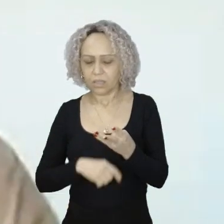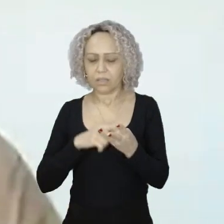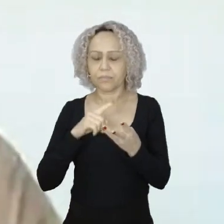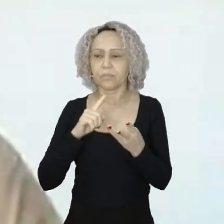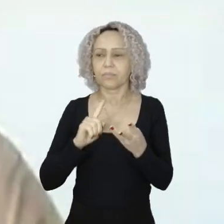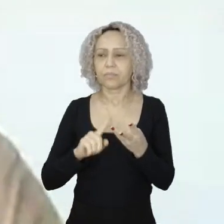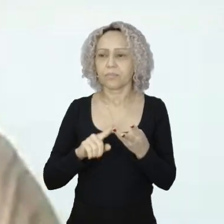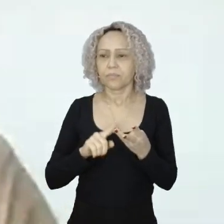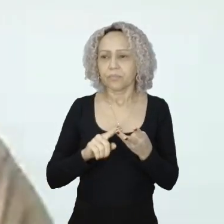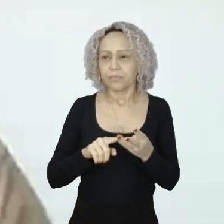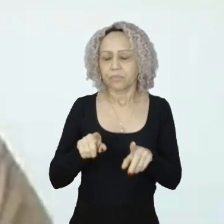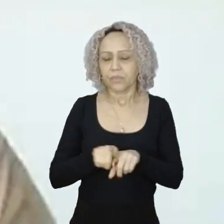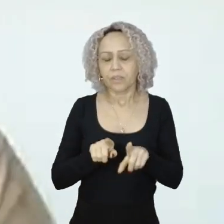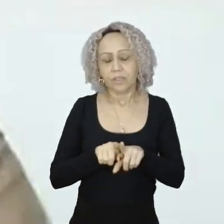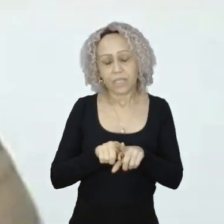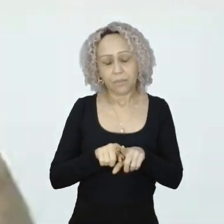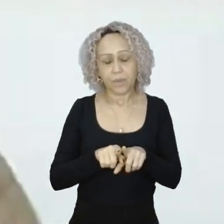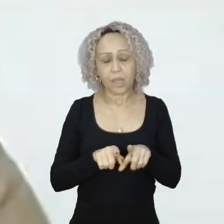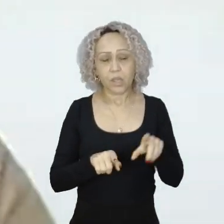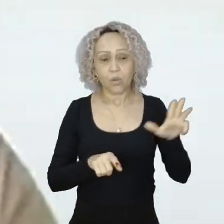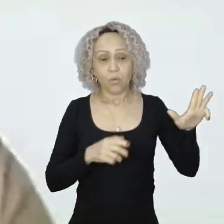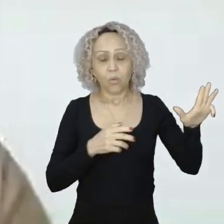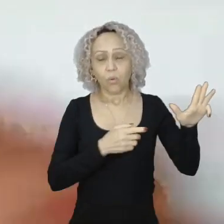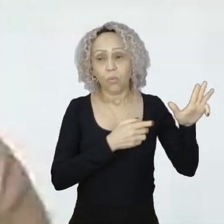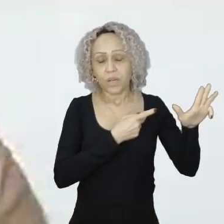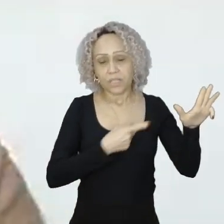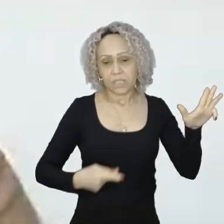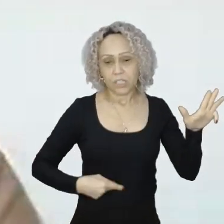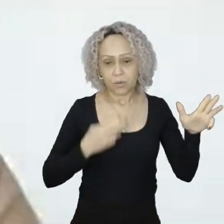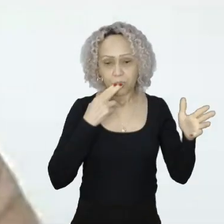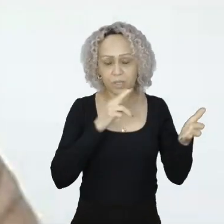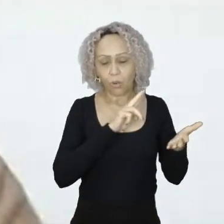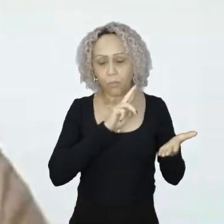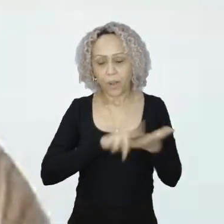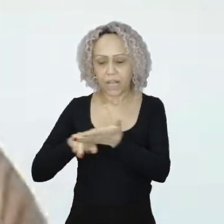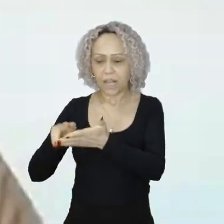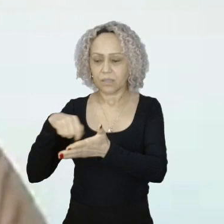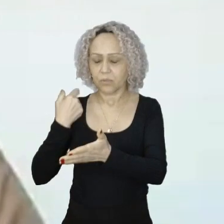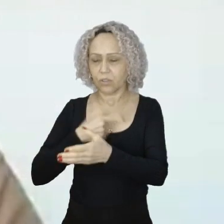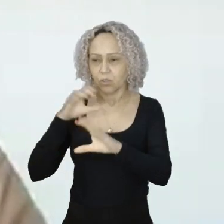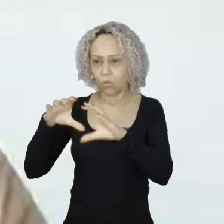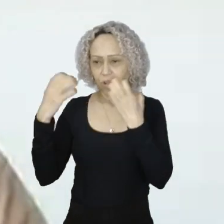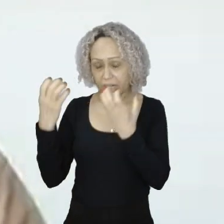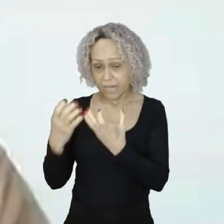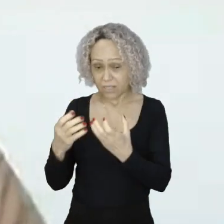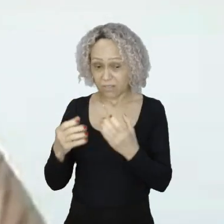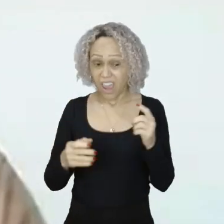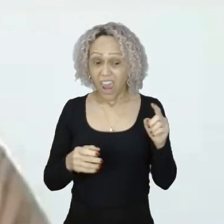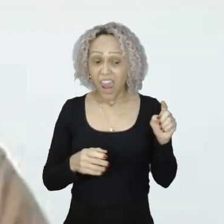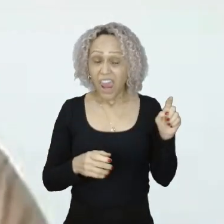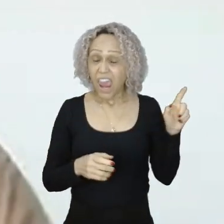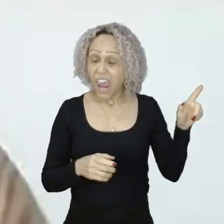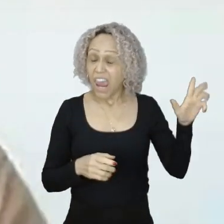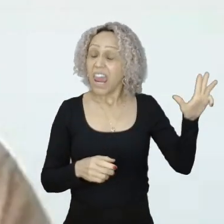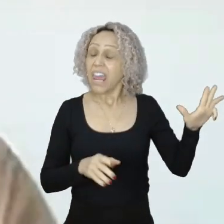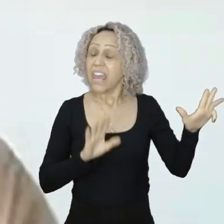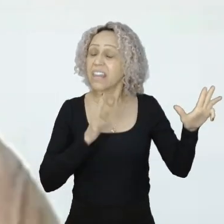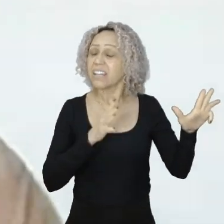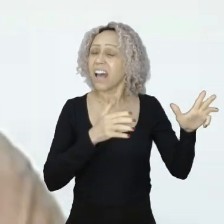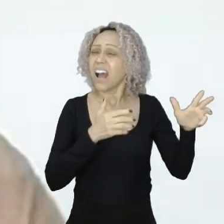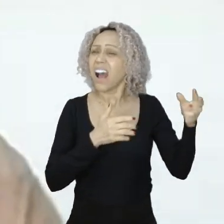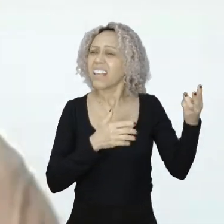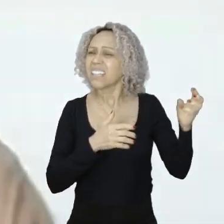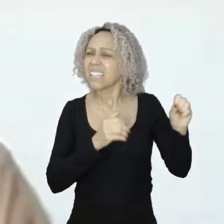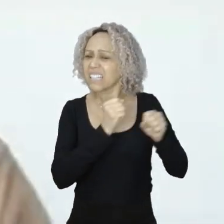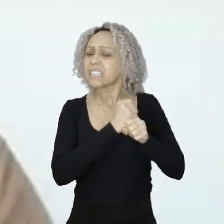no Congresso de Fundação há 30 anos, o governador Jerônimo, representante de parceiros nossos, como do MST, da CUT,